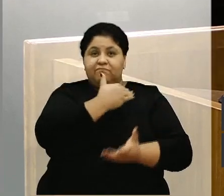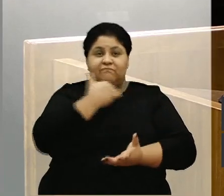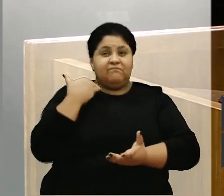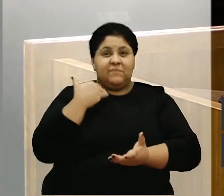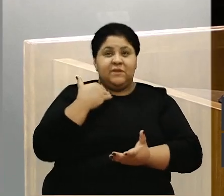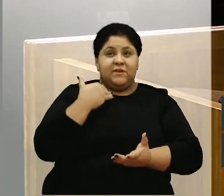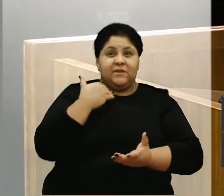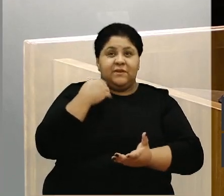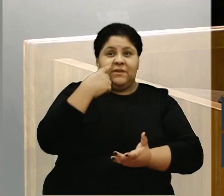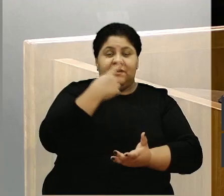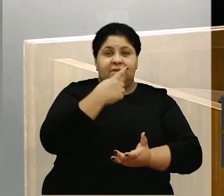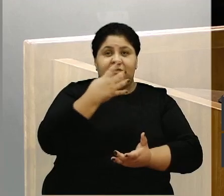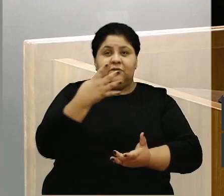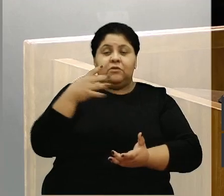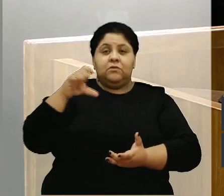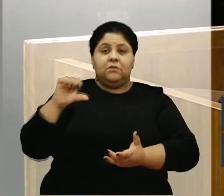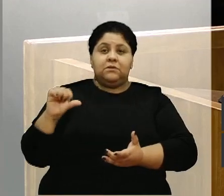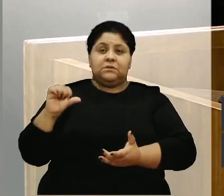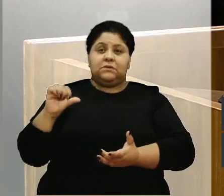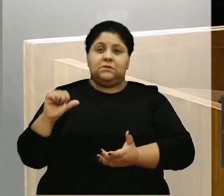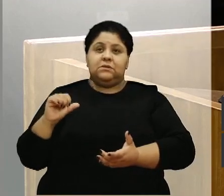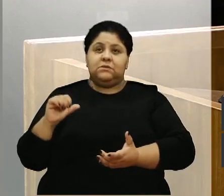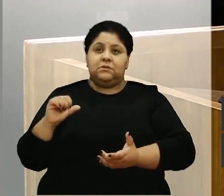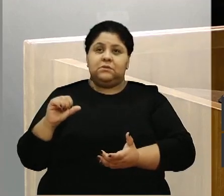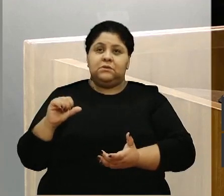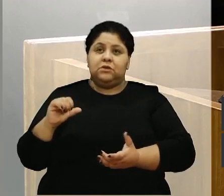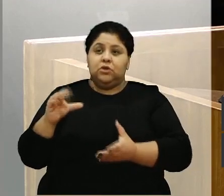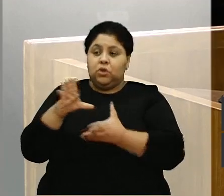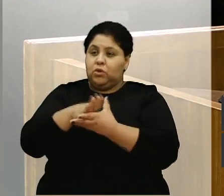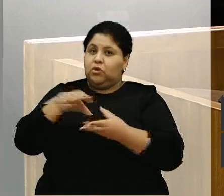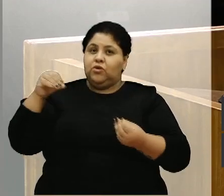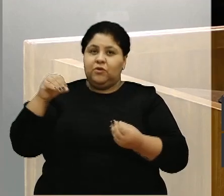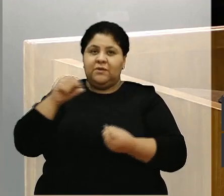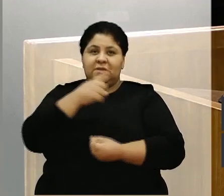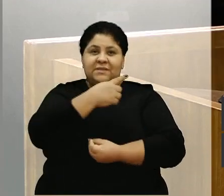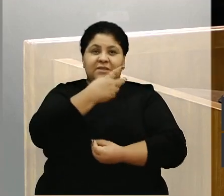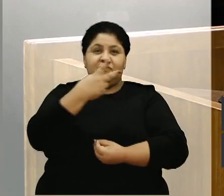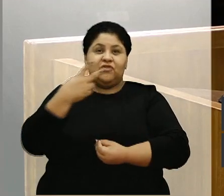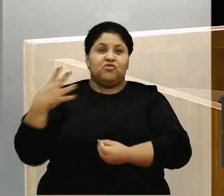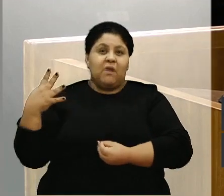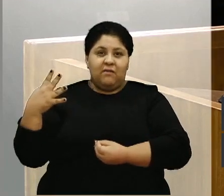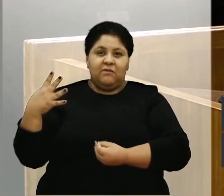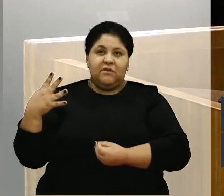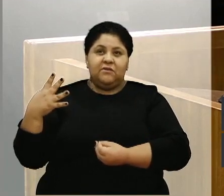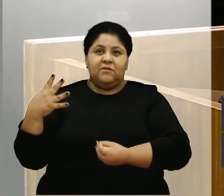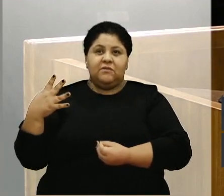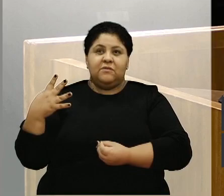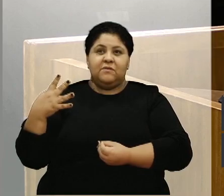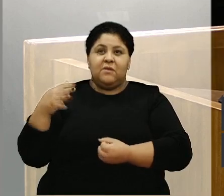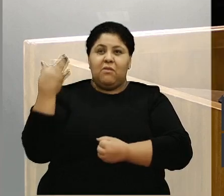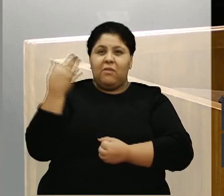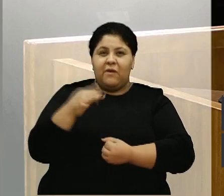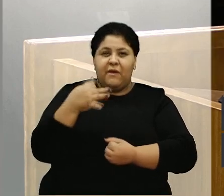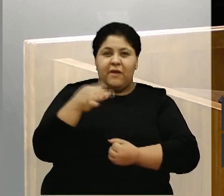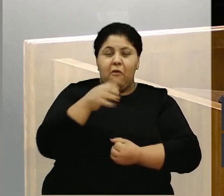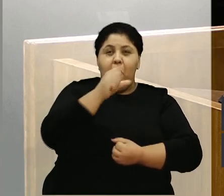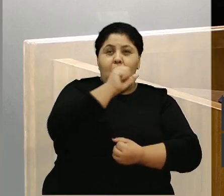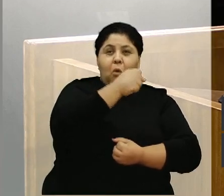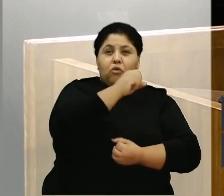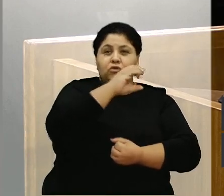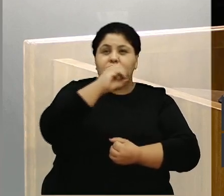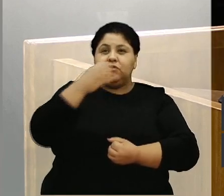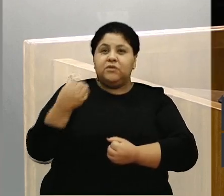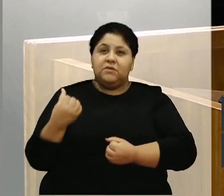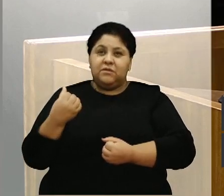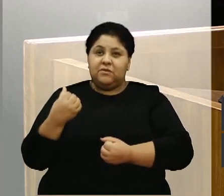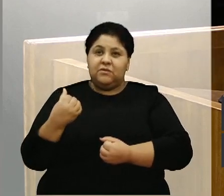são 149. Desaparecidos 124, feridos 806,